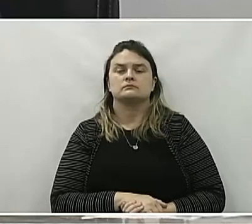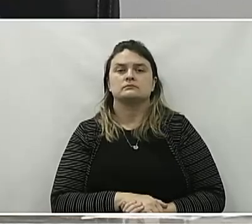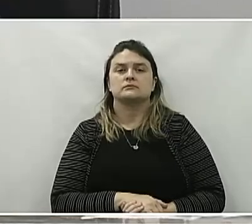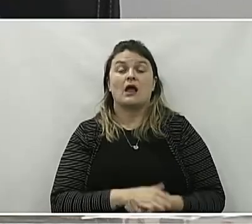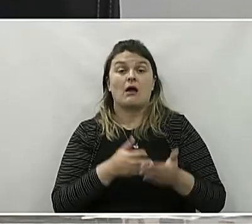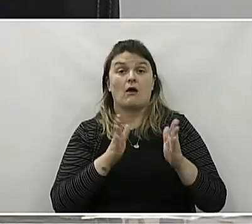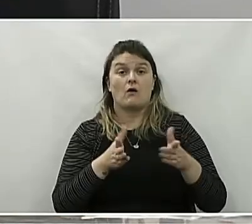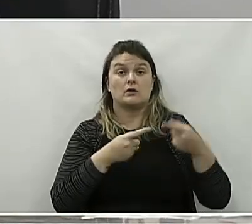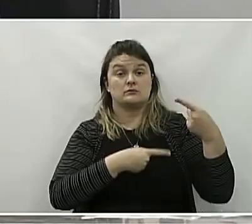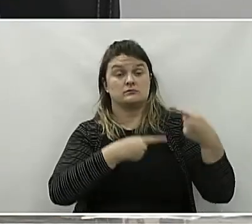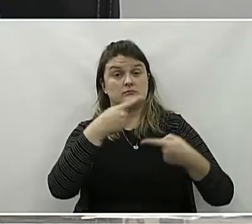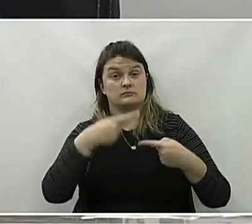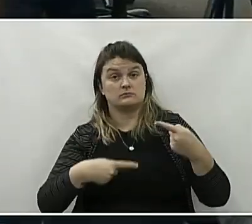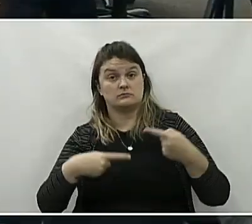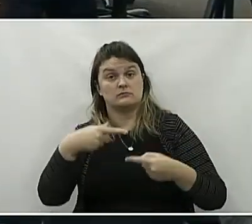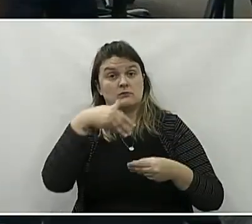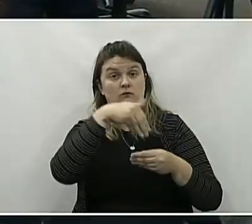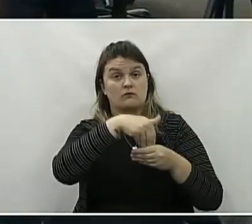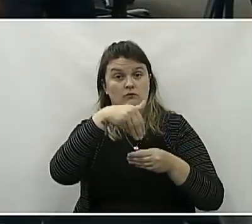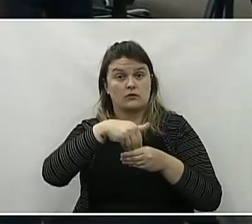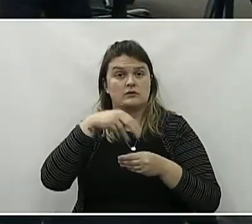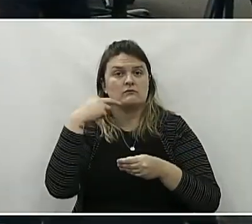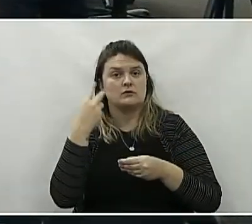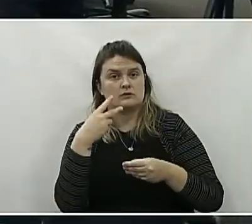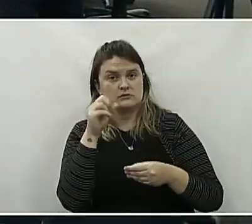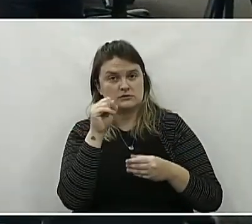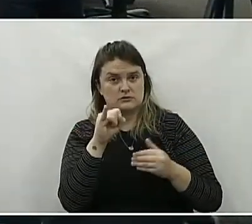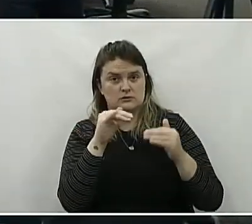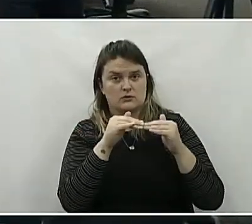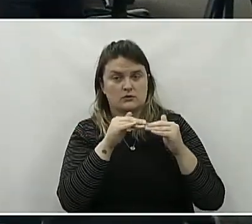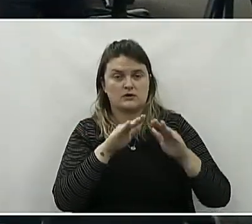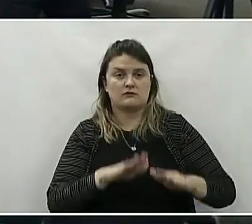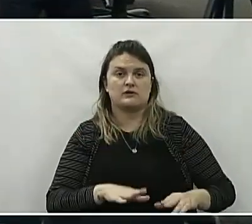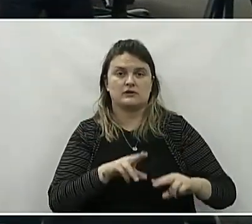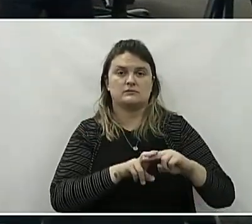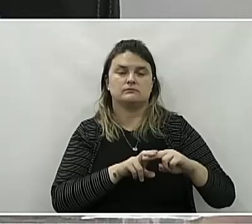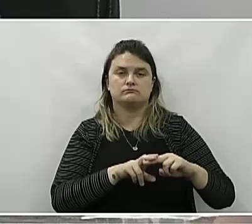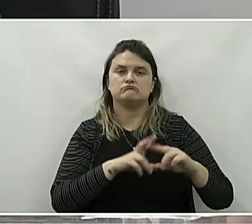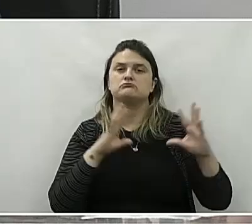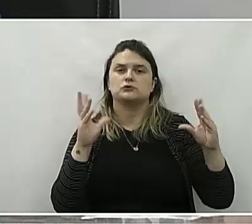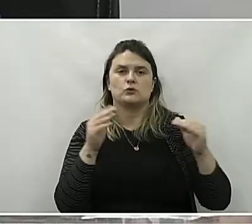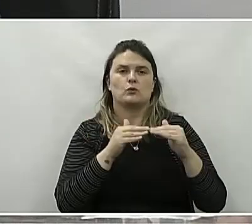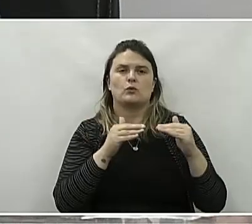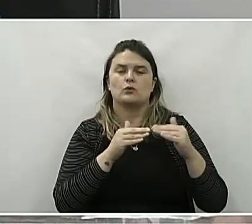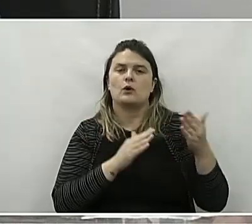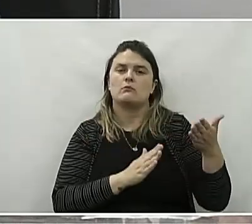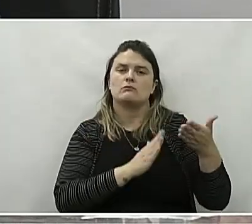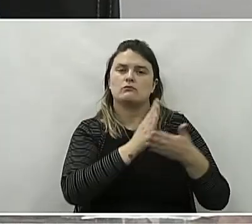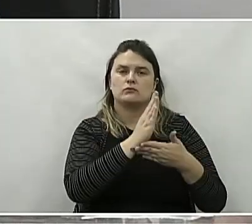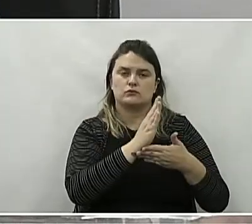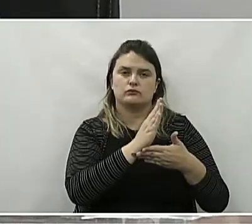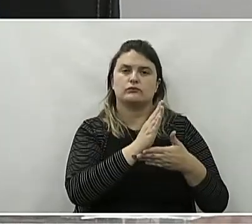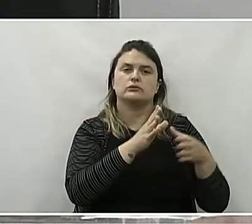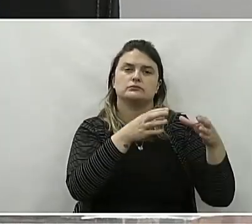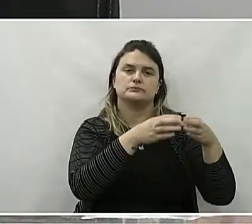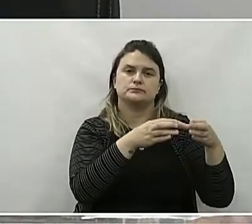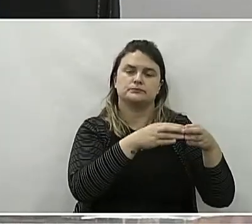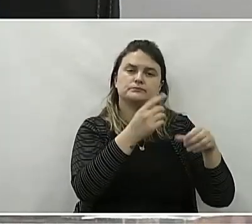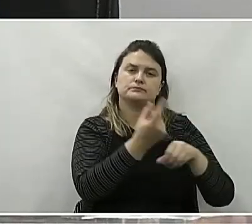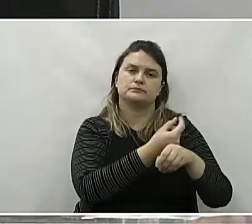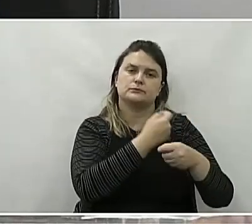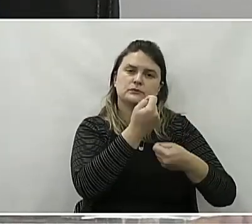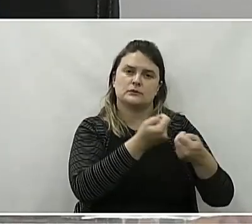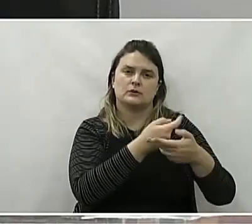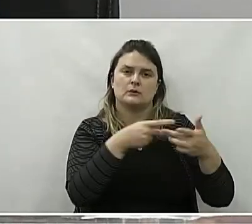Em discussão, em votação, senhores vereadores, que aprovam, permaneçam como estão. Está aprovado o parecer fundamentado da Comissão de Finanças,